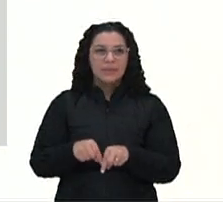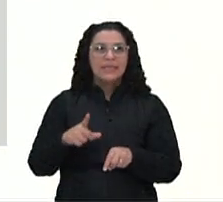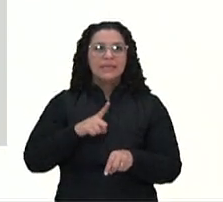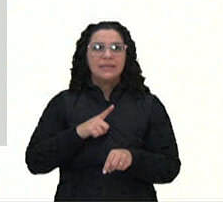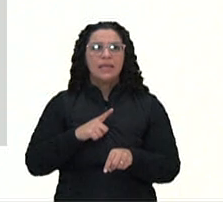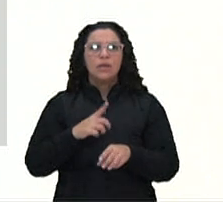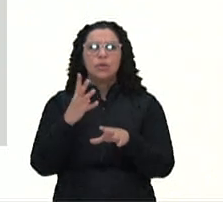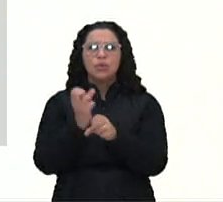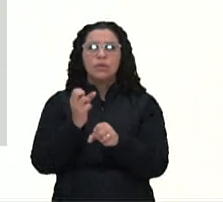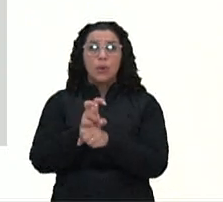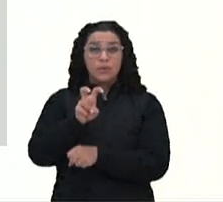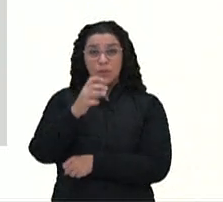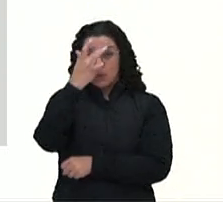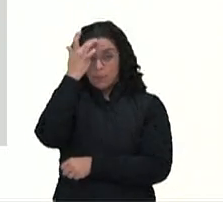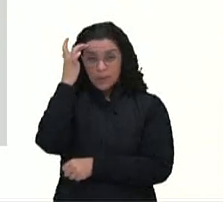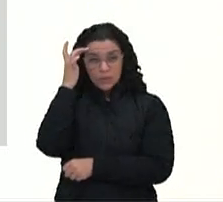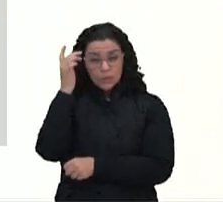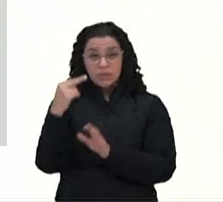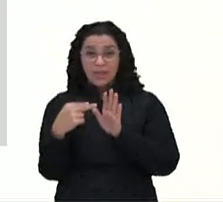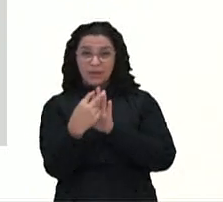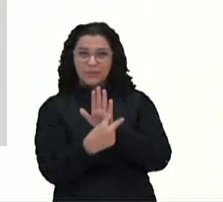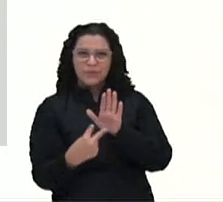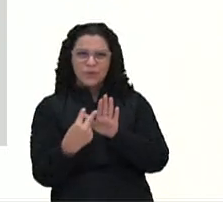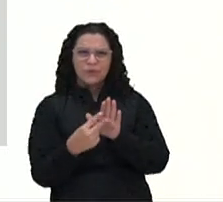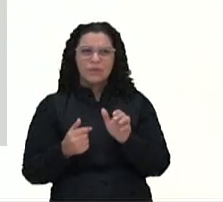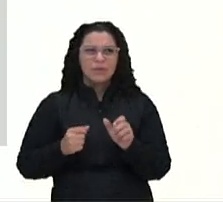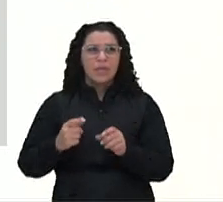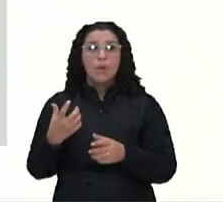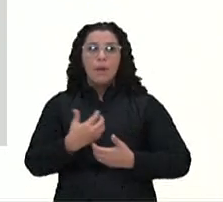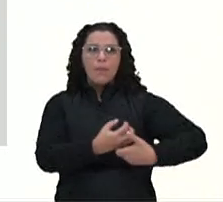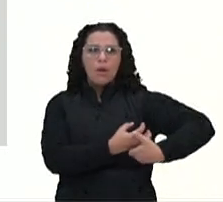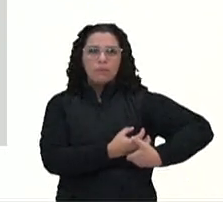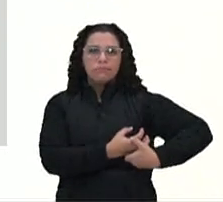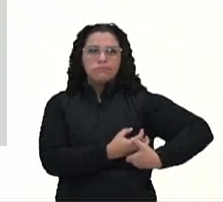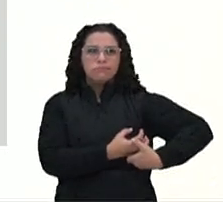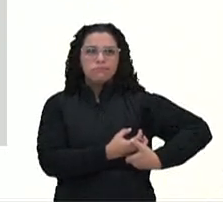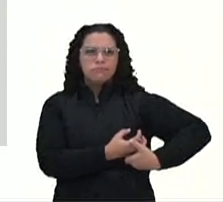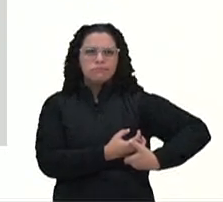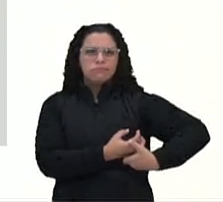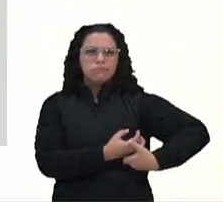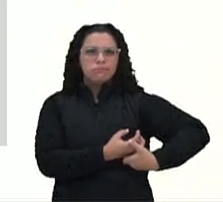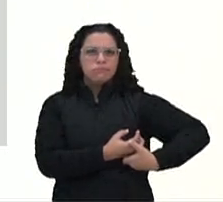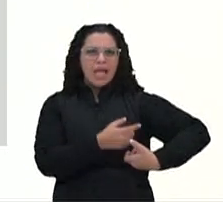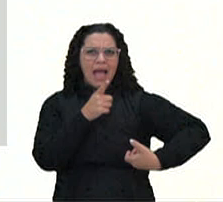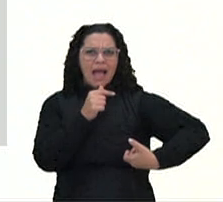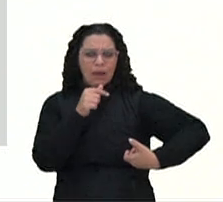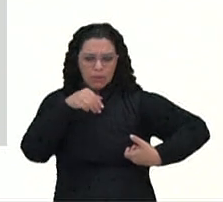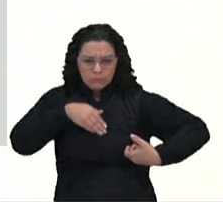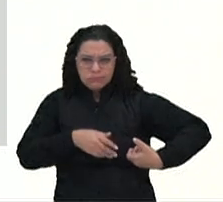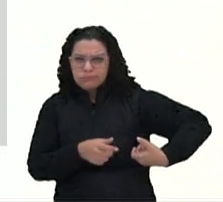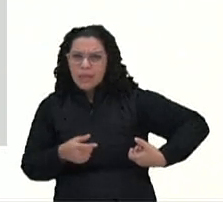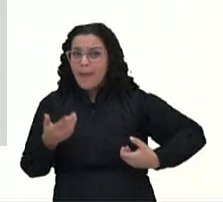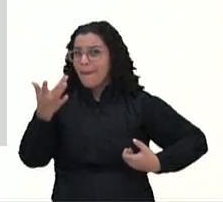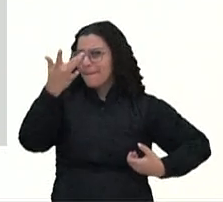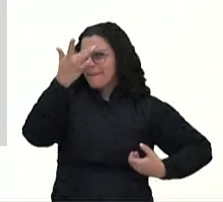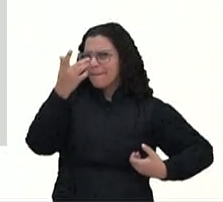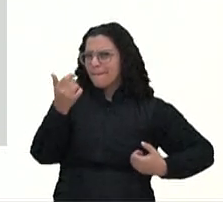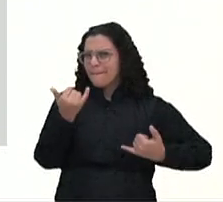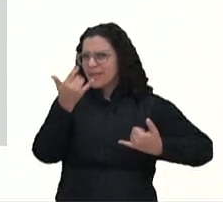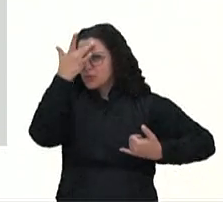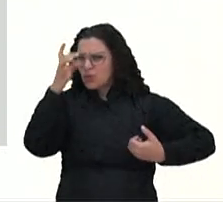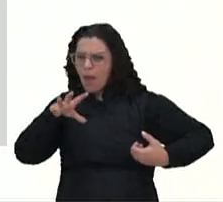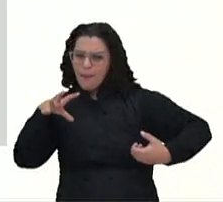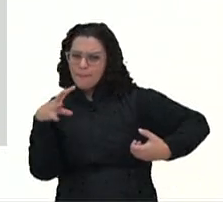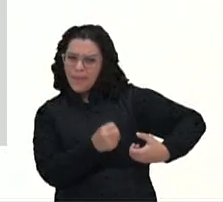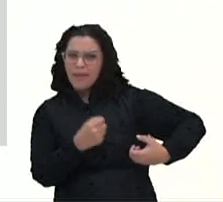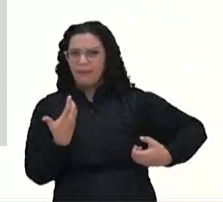No total, nós temos cinco pessoas aparecendo na foto, um atrás do outro, e um deles está com uma bola na mão. Parece que os outros estão querendo pegar a bola, né?